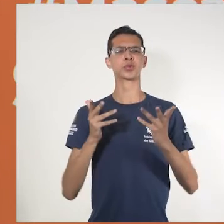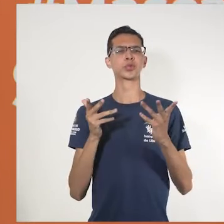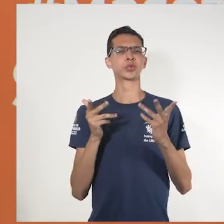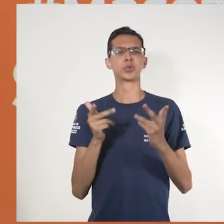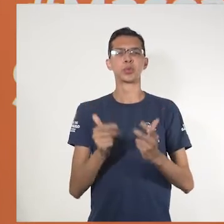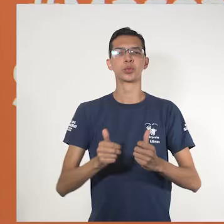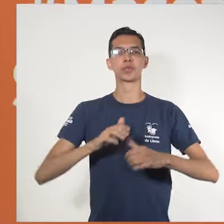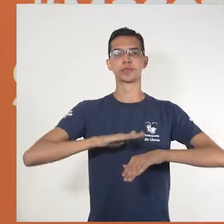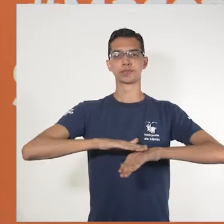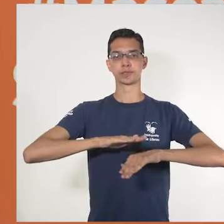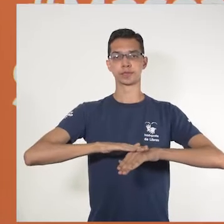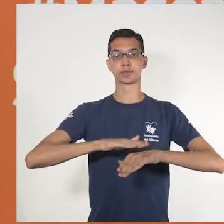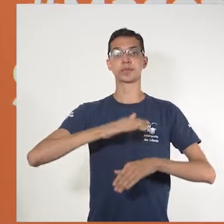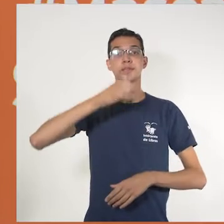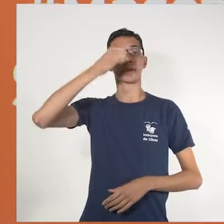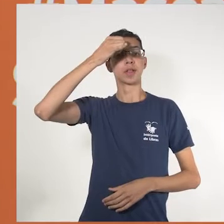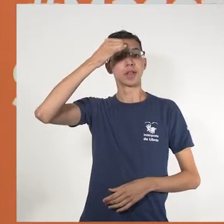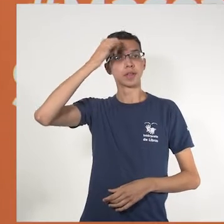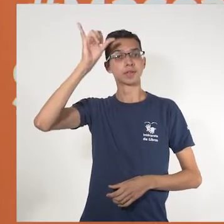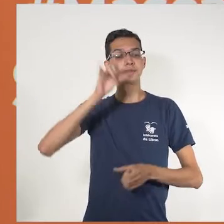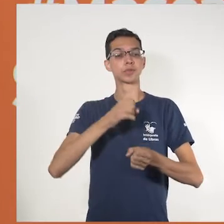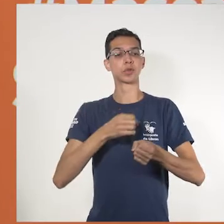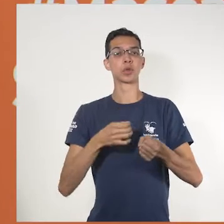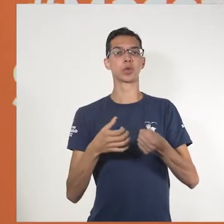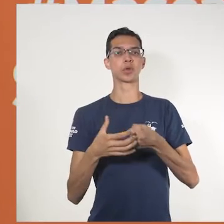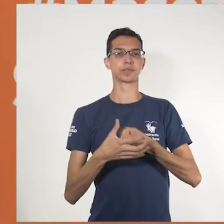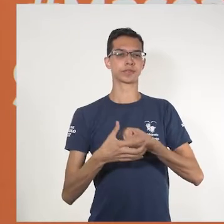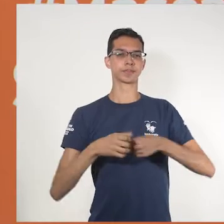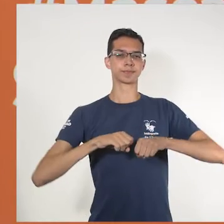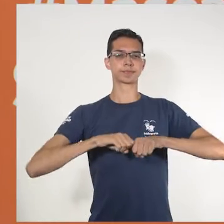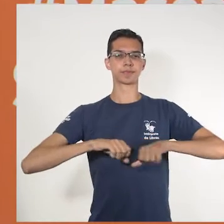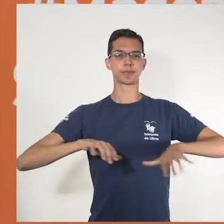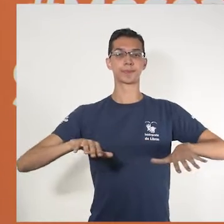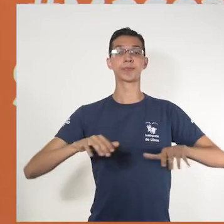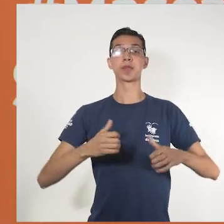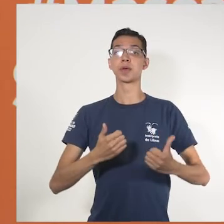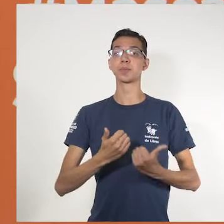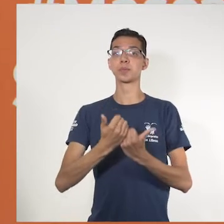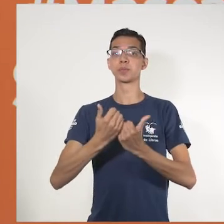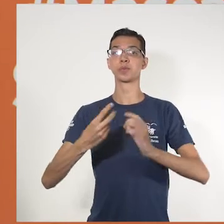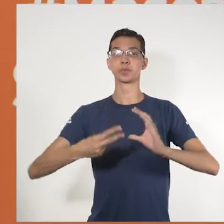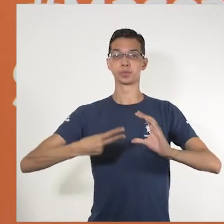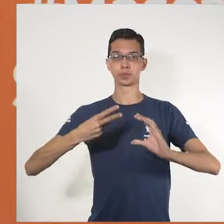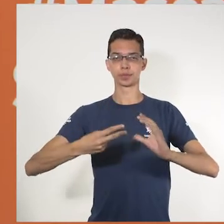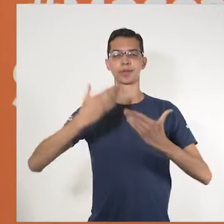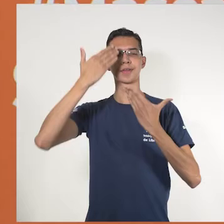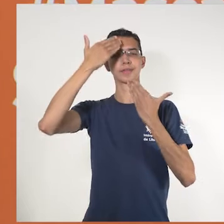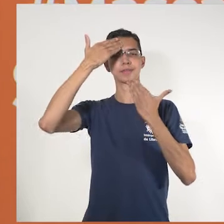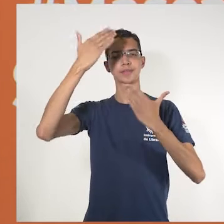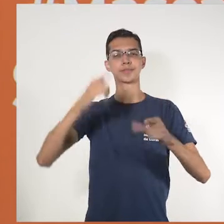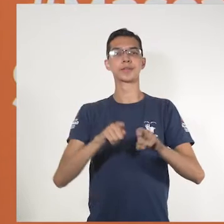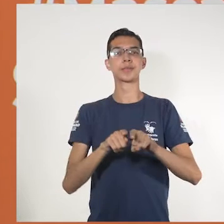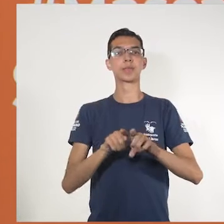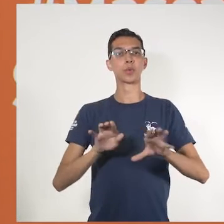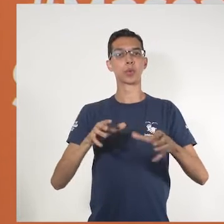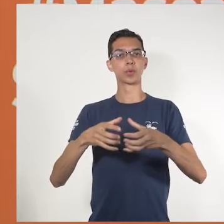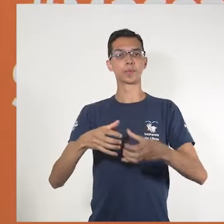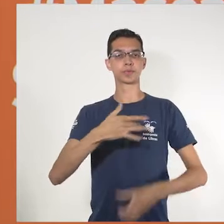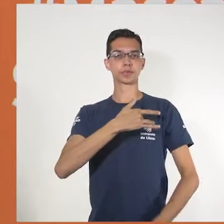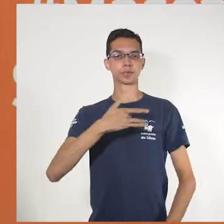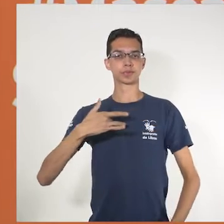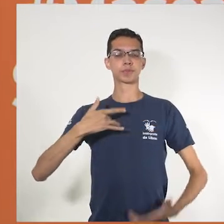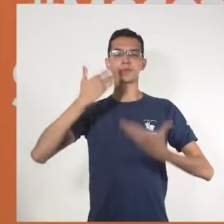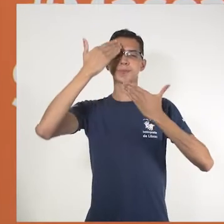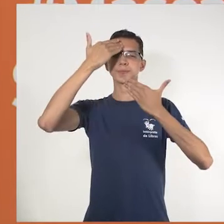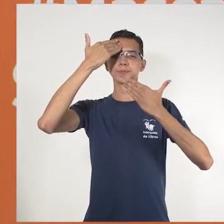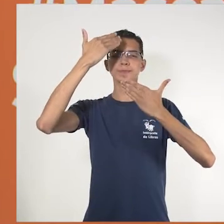a Covid-19 sendo apoiado pela Câmara Municipal. Então, um agradecimento à Câmara e também à Comissão de Saúde. Estendam nossos agradecimentos a